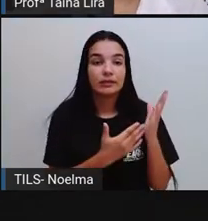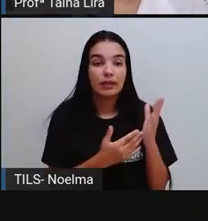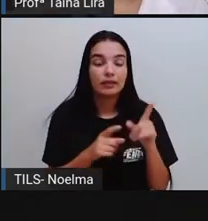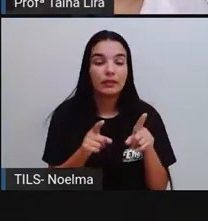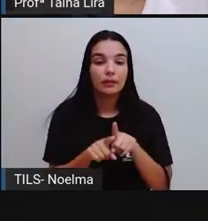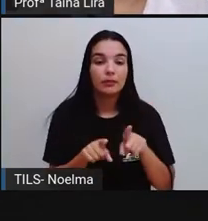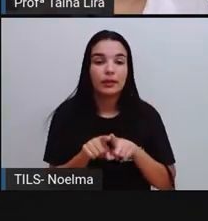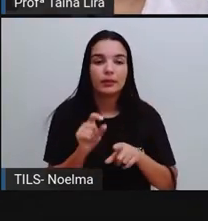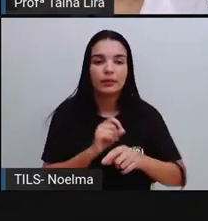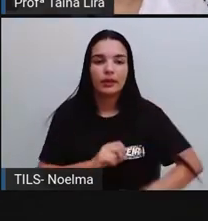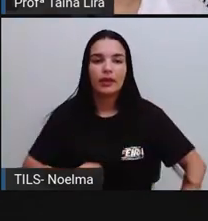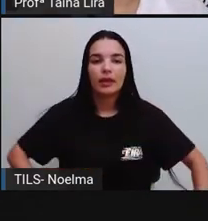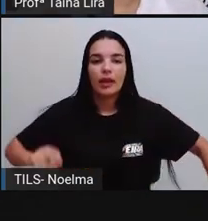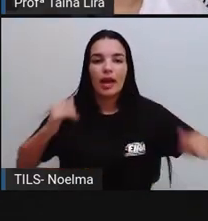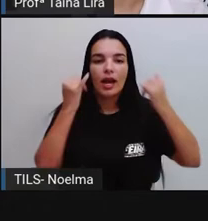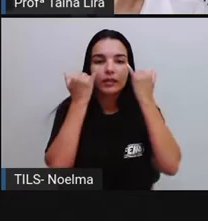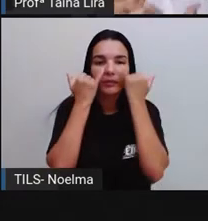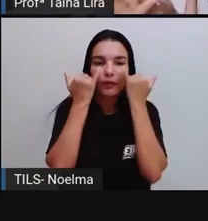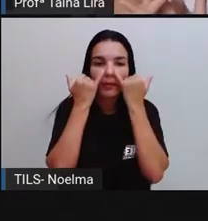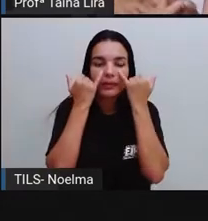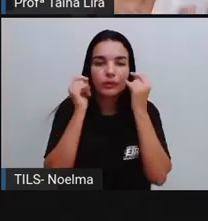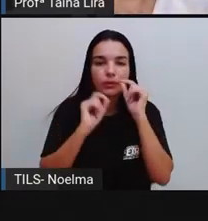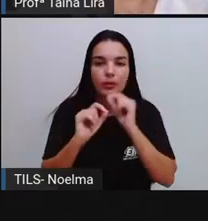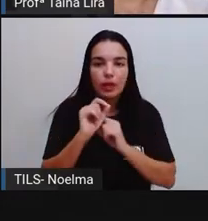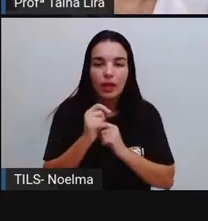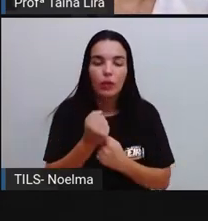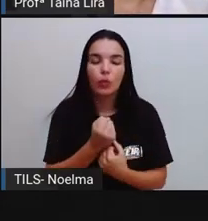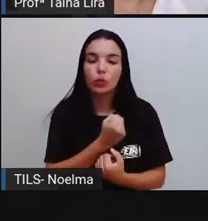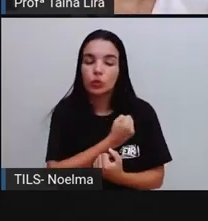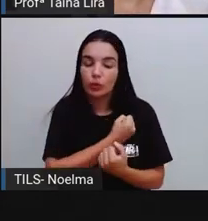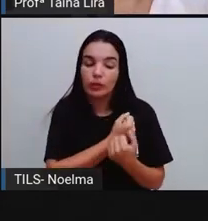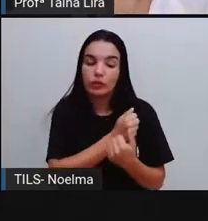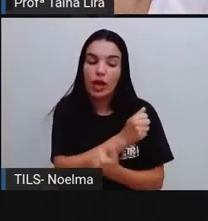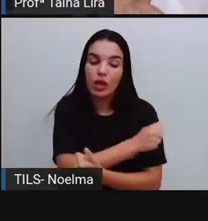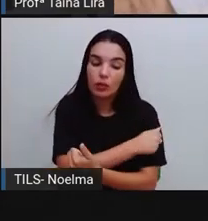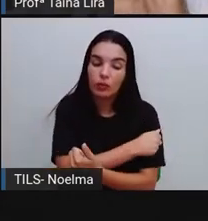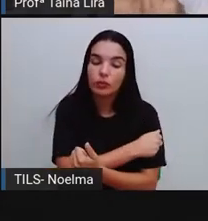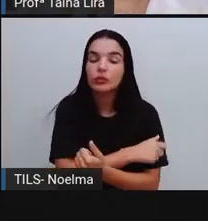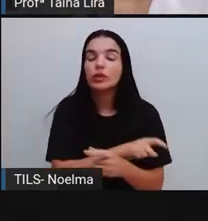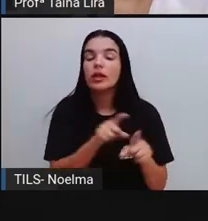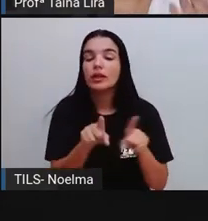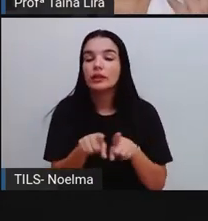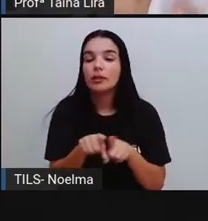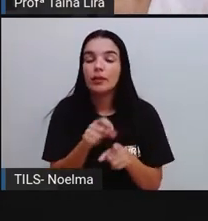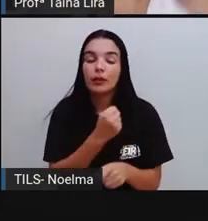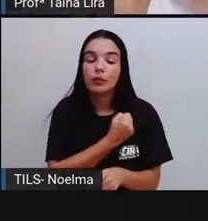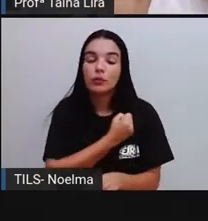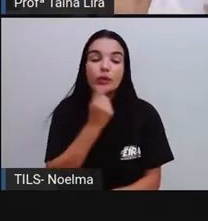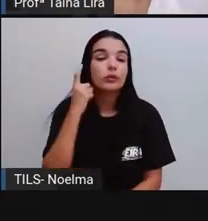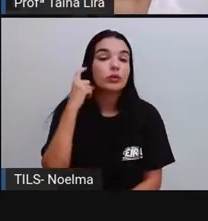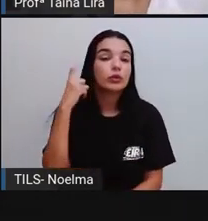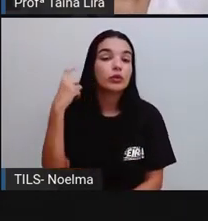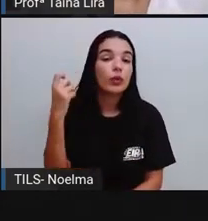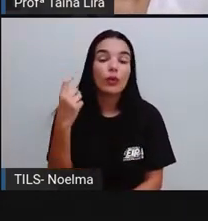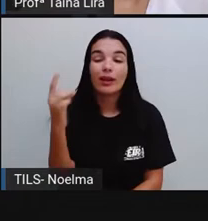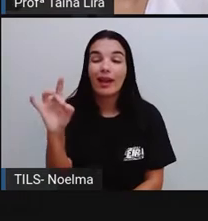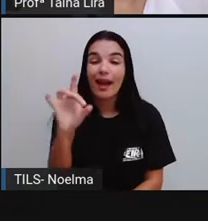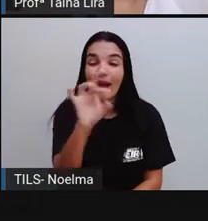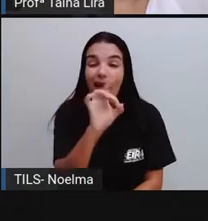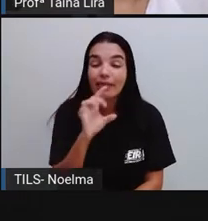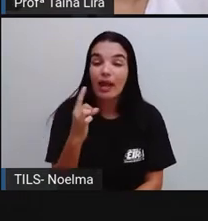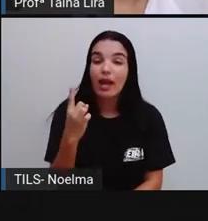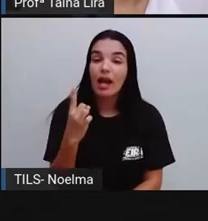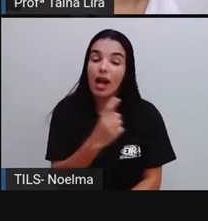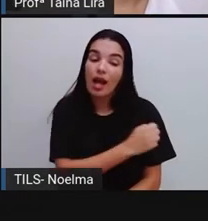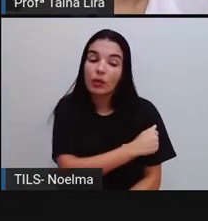ajudaram a resolver esse probleminha foi o número de alunos e também o número de sons que cada aluno produz, tá